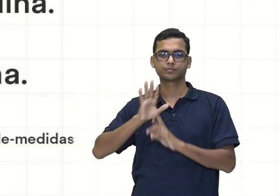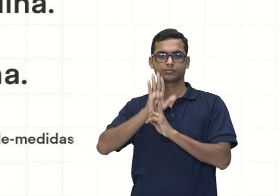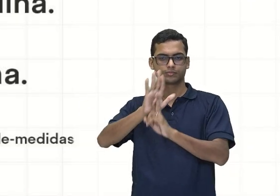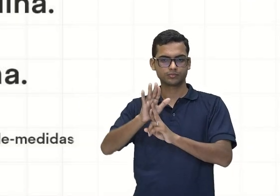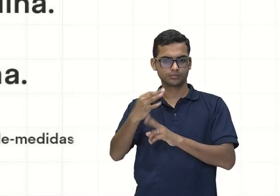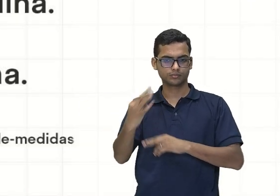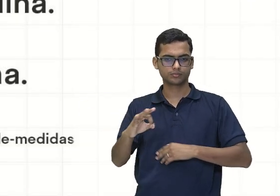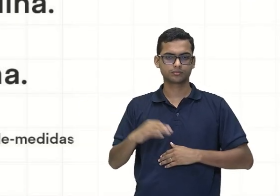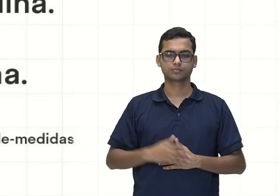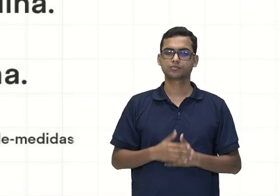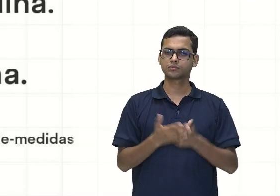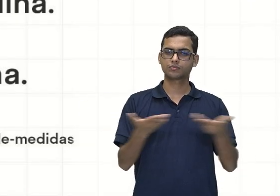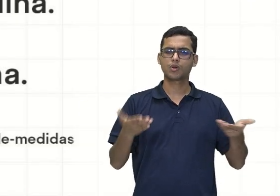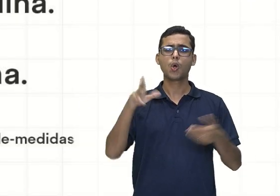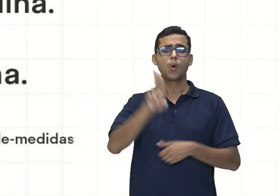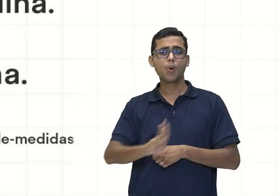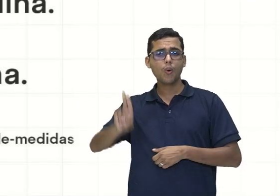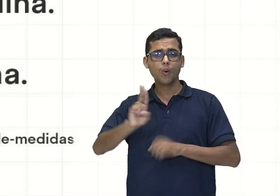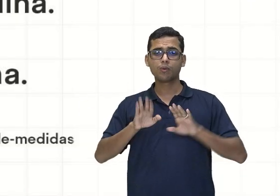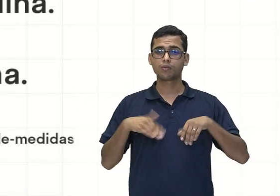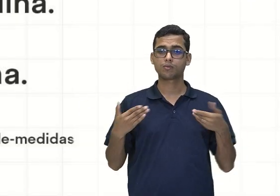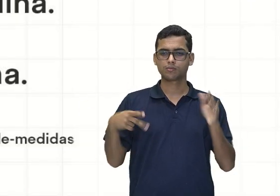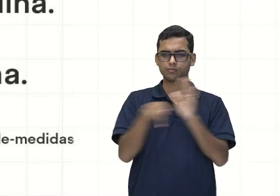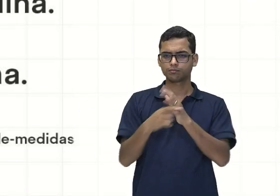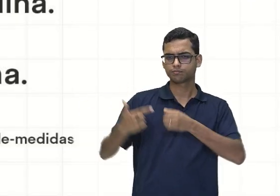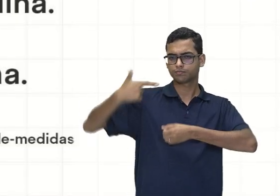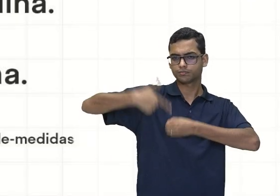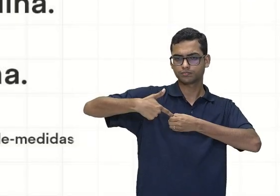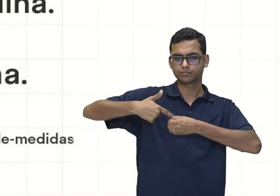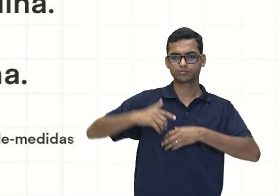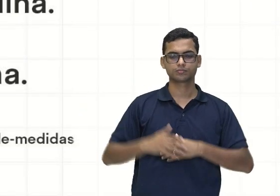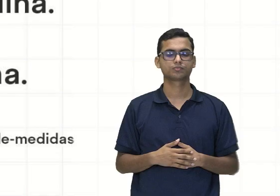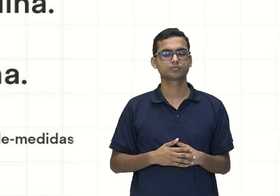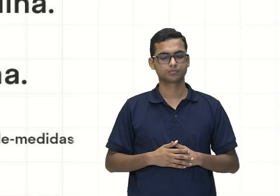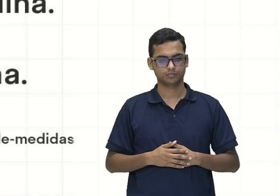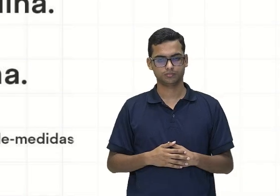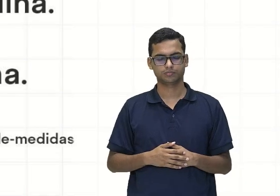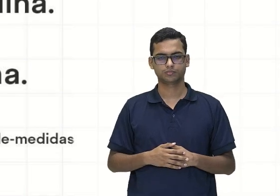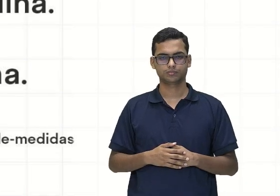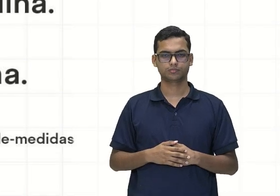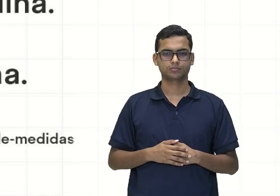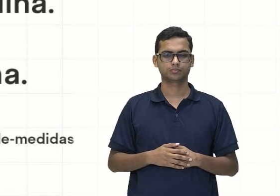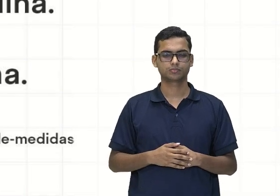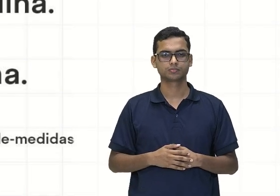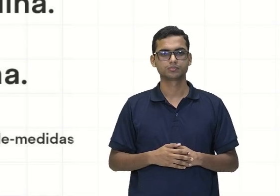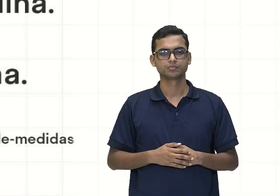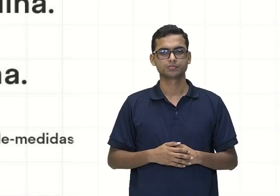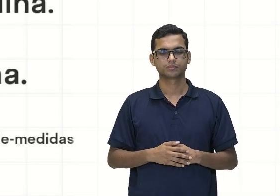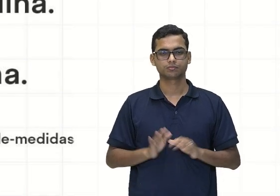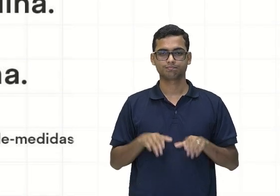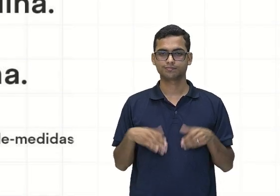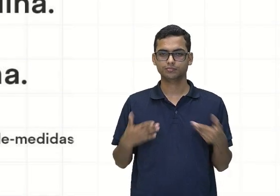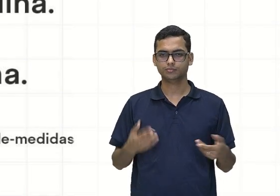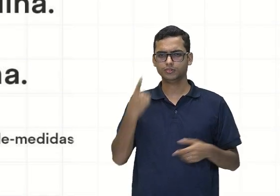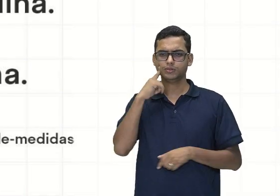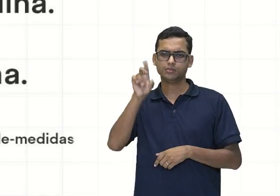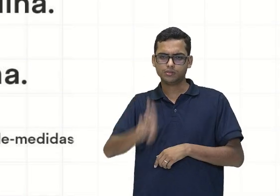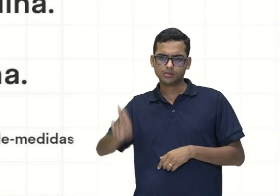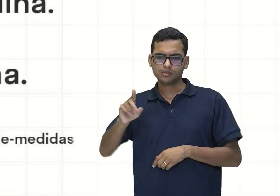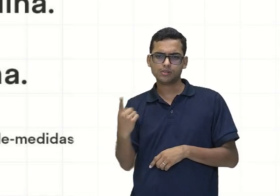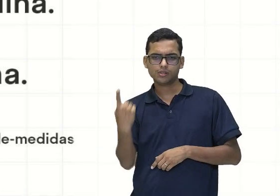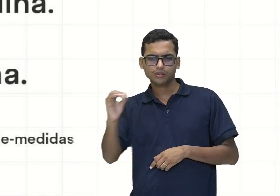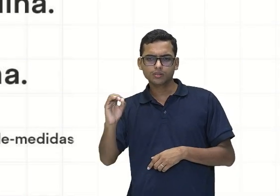Agora o consumo da nossa gasolina, tá? Quando ele está em 10 quilômetros, ele